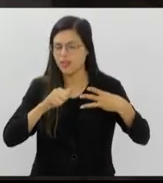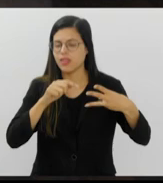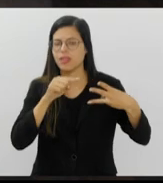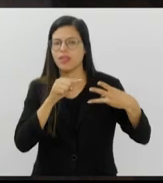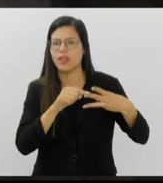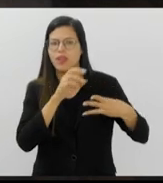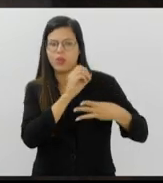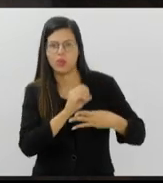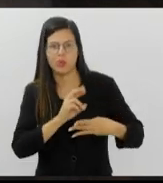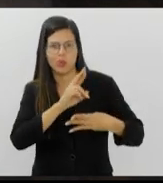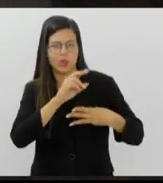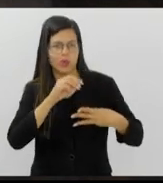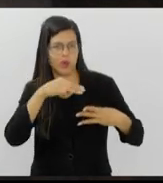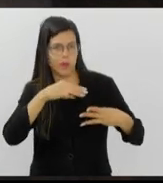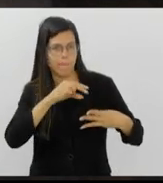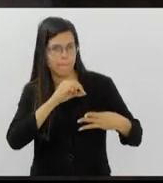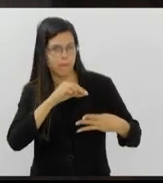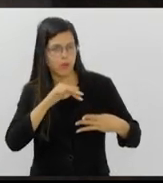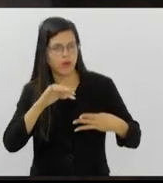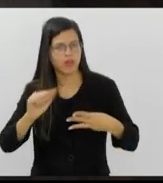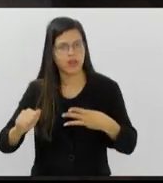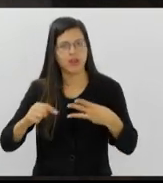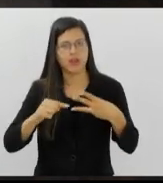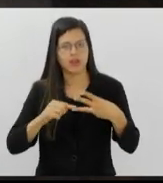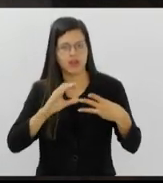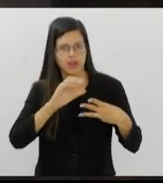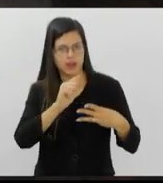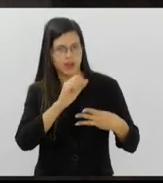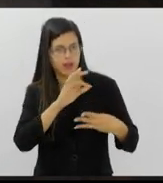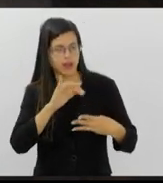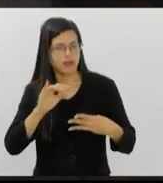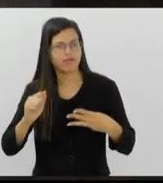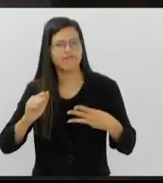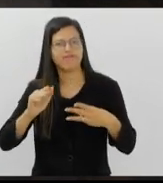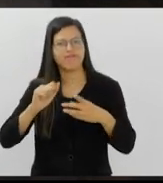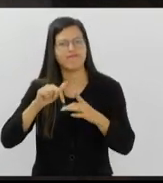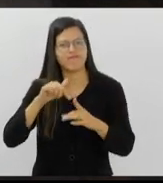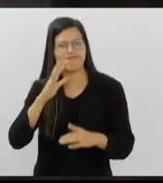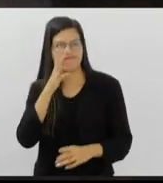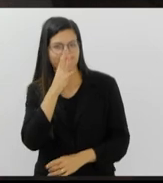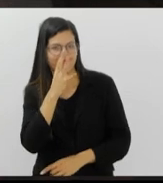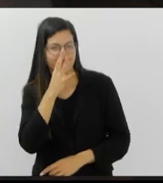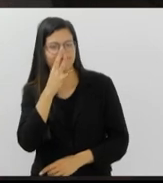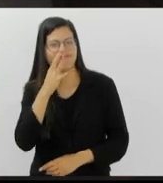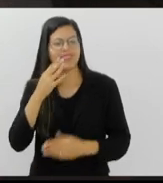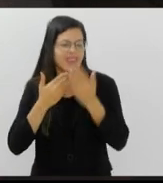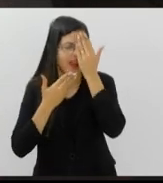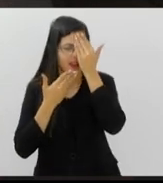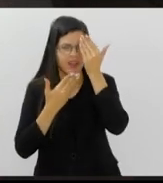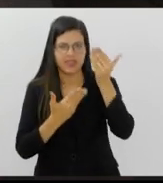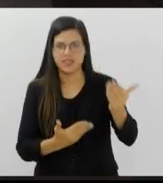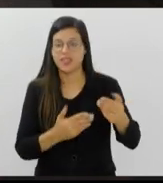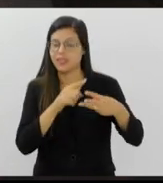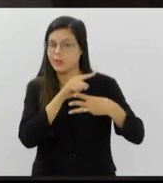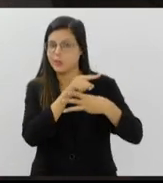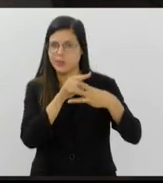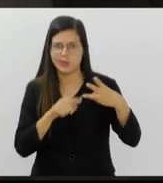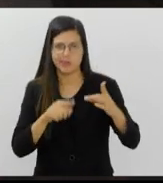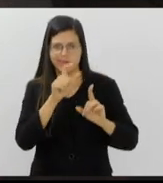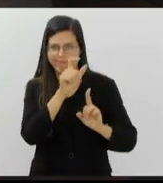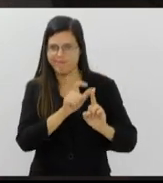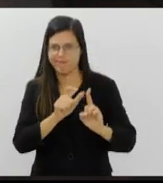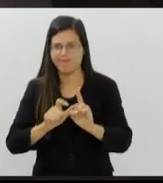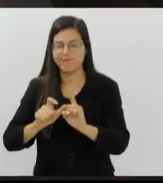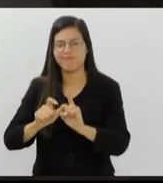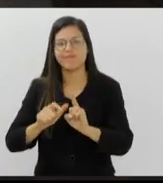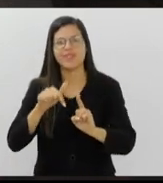Basílio, doutora Mônica e doutora Kátia, expresso a minha profunda admiração e gratidão. Estas